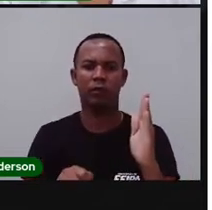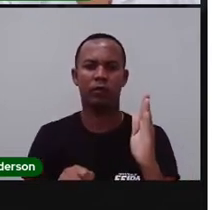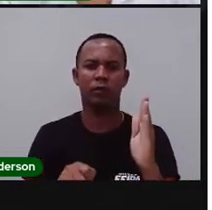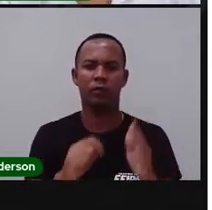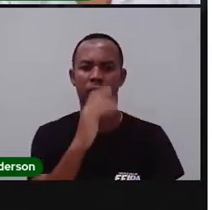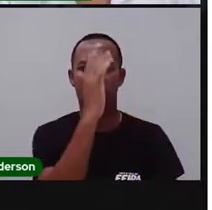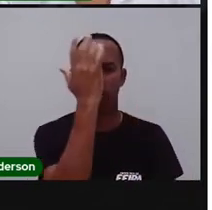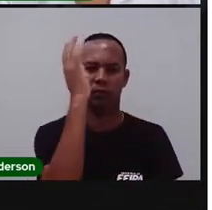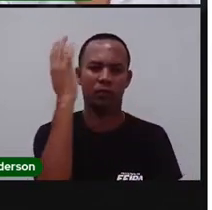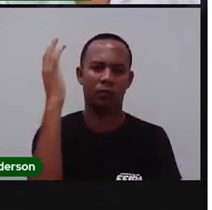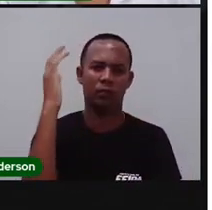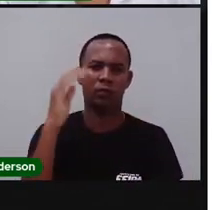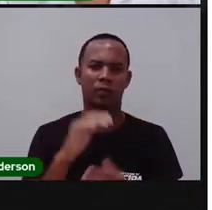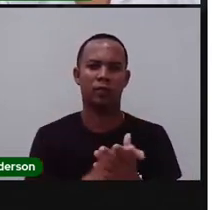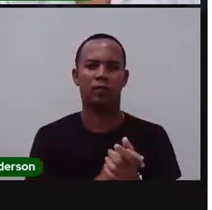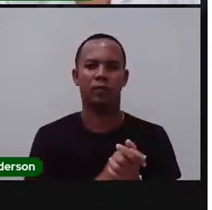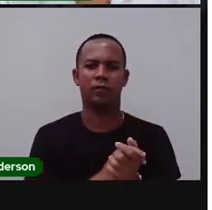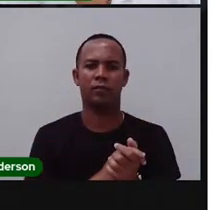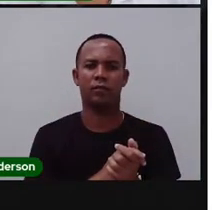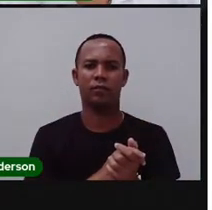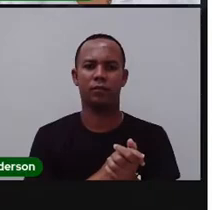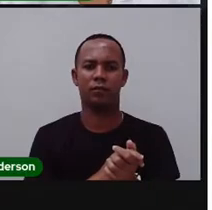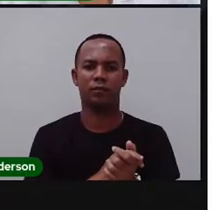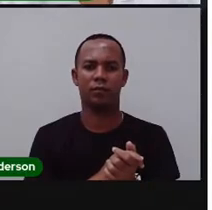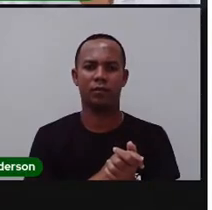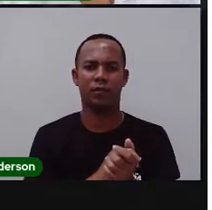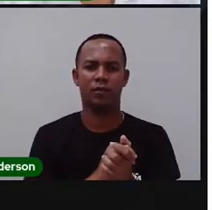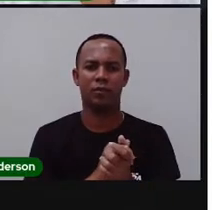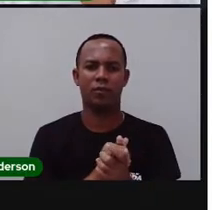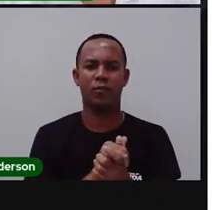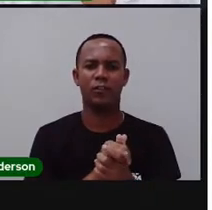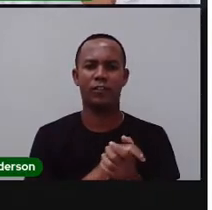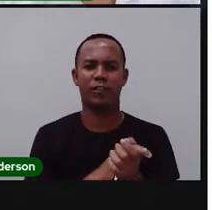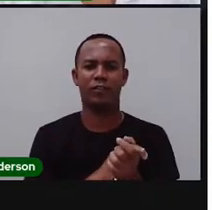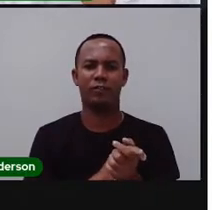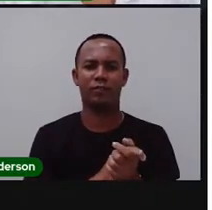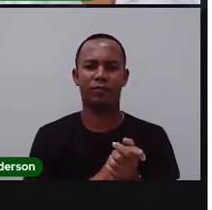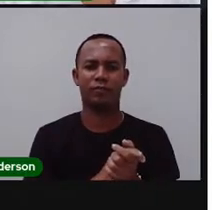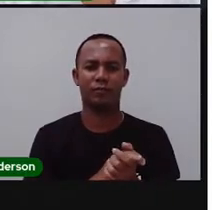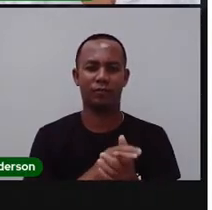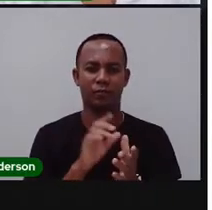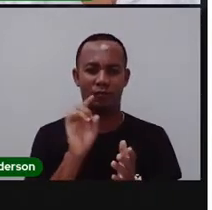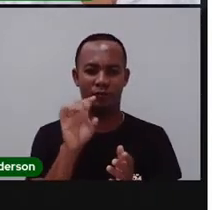Eu não sei muito bem se ela já está fazendo a colheita, se ela está só mostrando